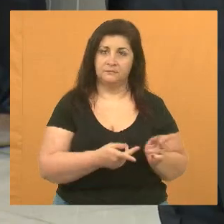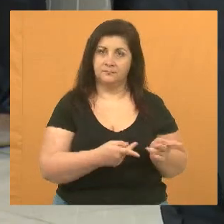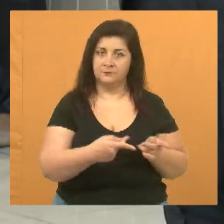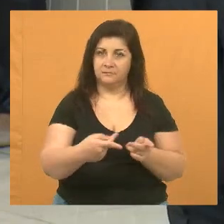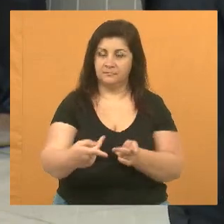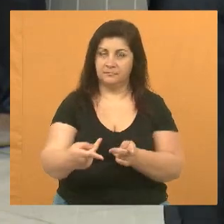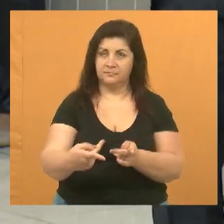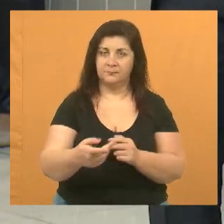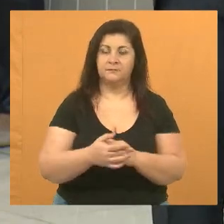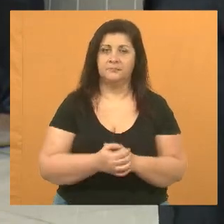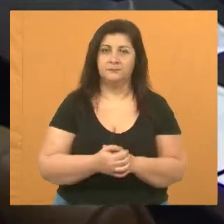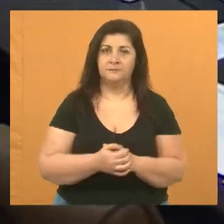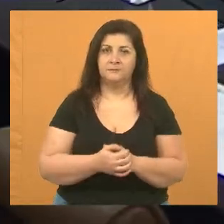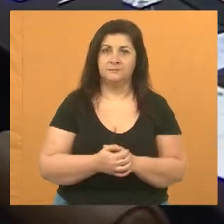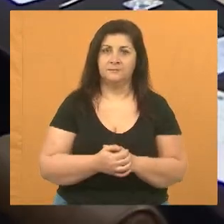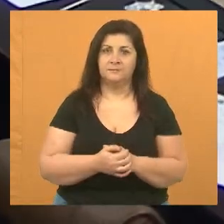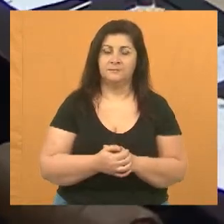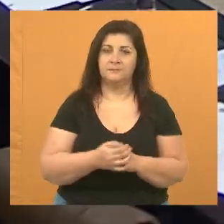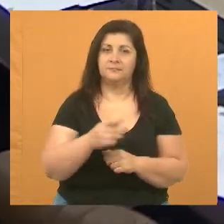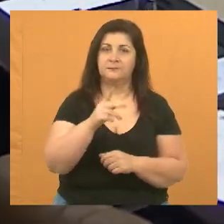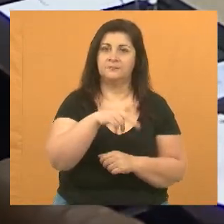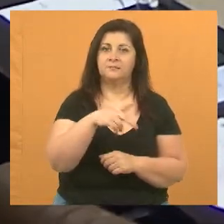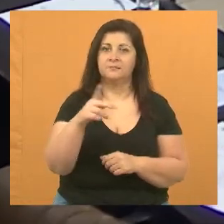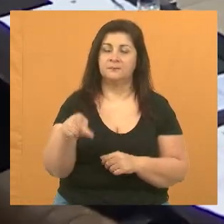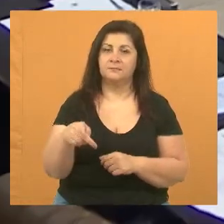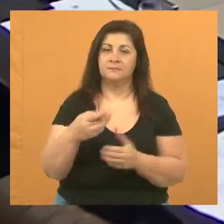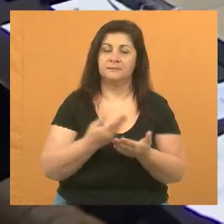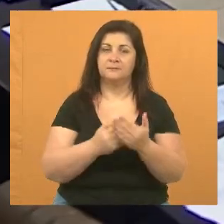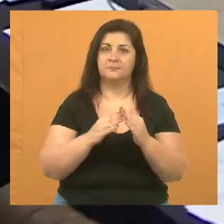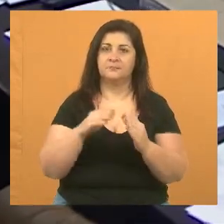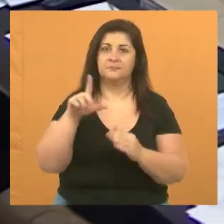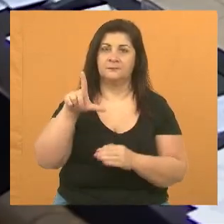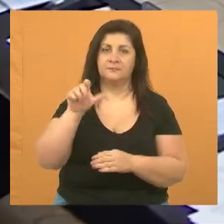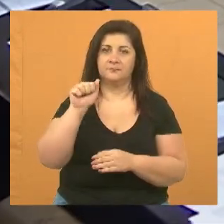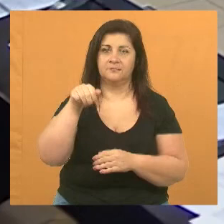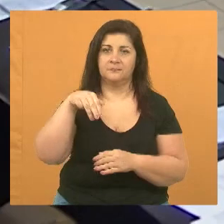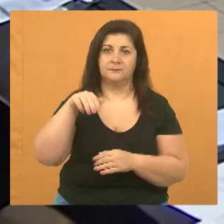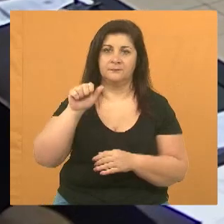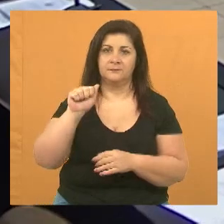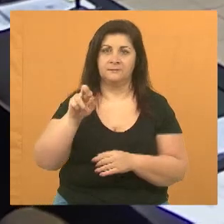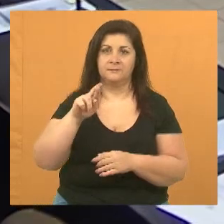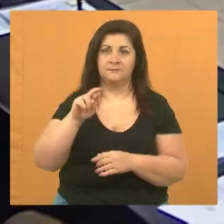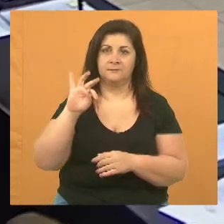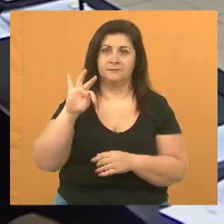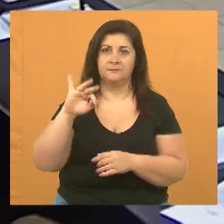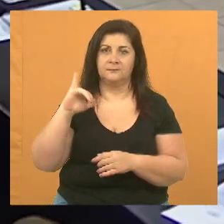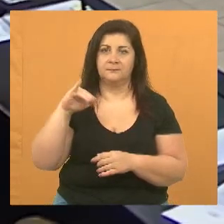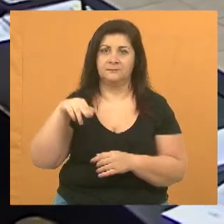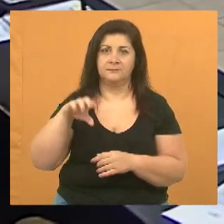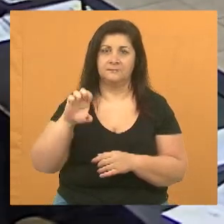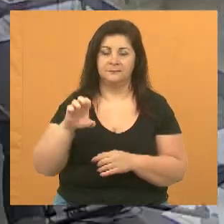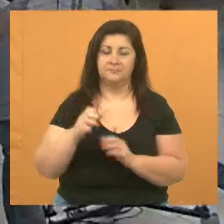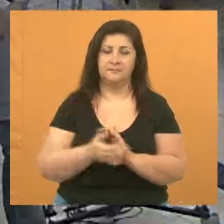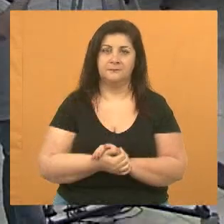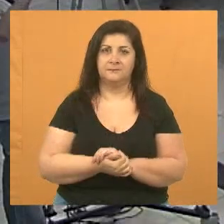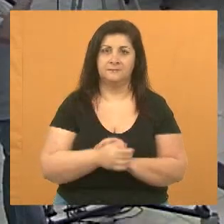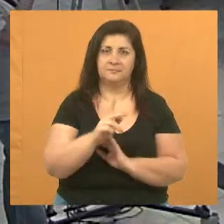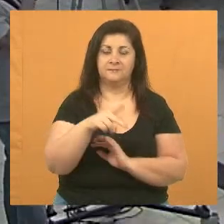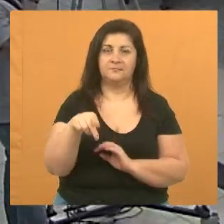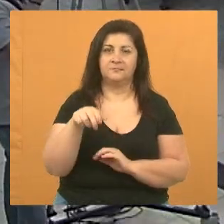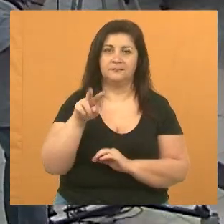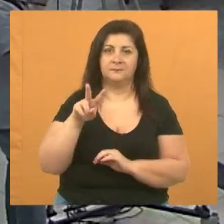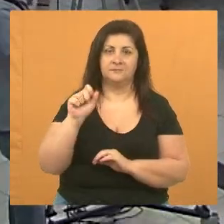Convidamos agora as professoras da EMEF Lamartine e Delamare. Começamos com a professora Wanda Lúcia Alves.